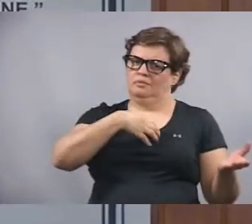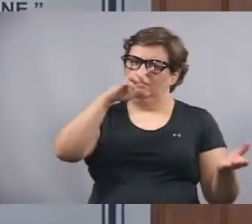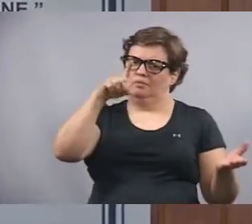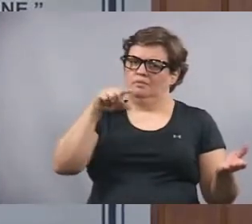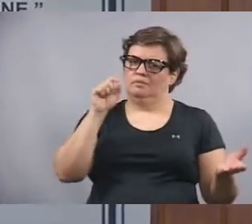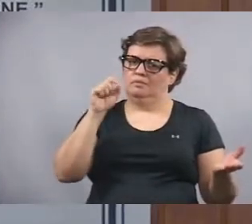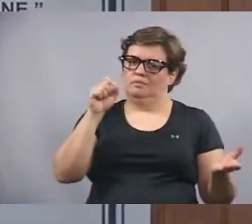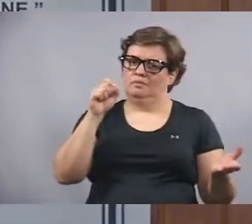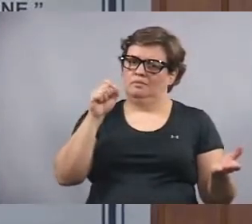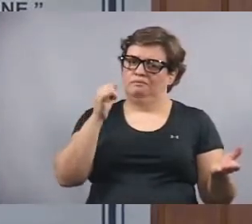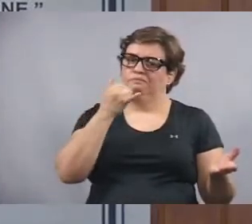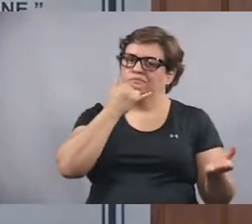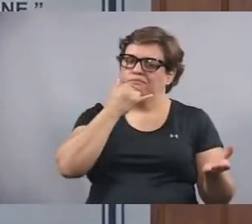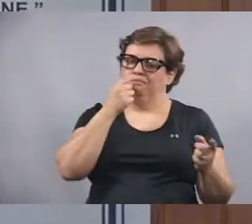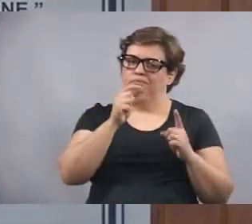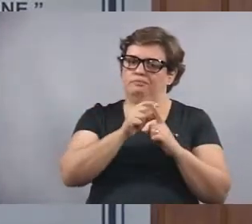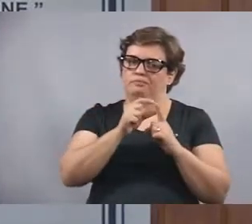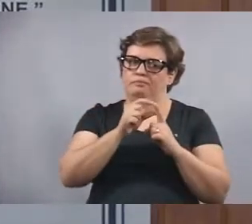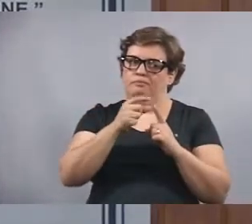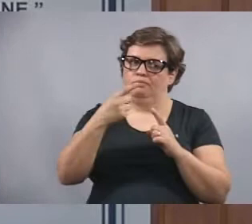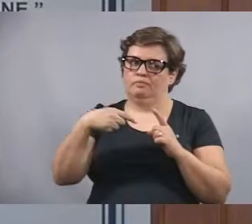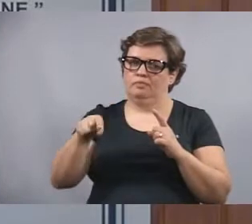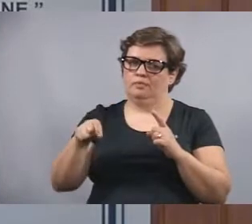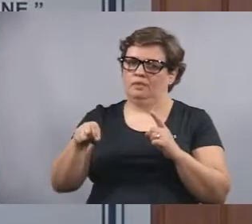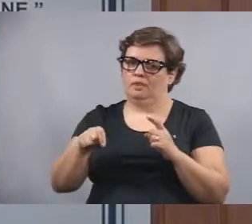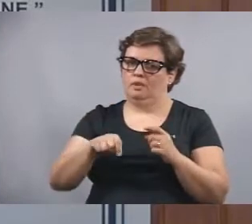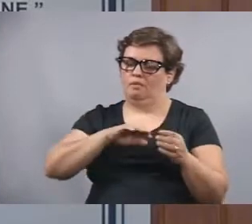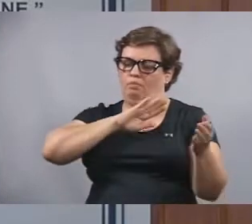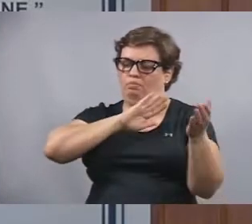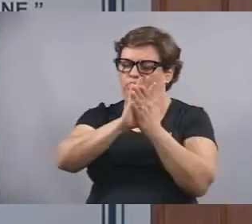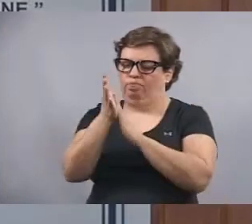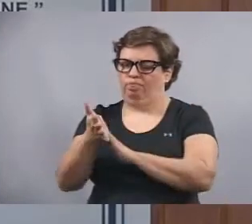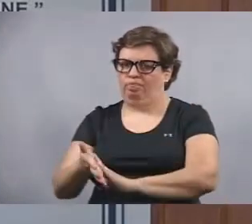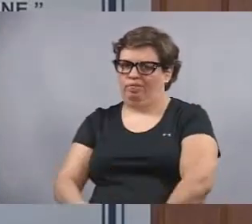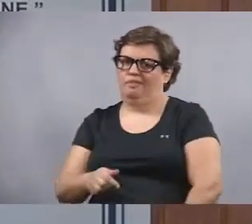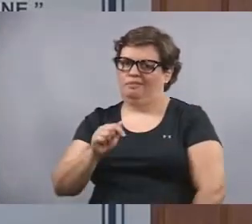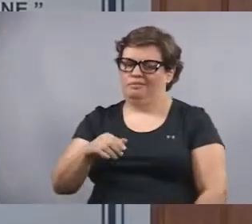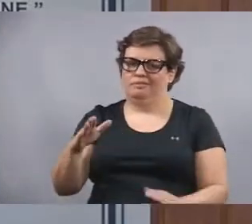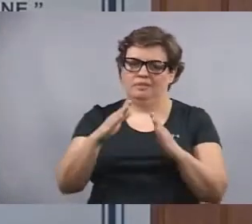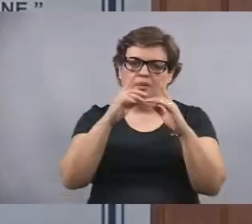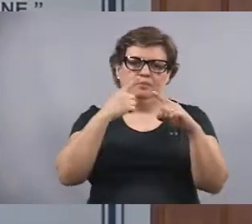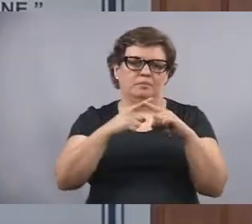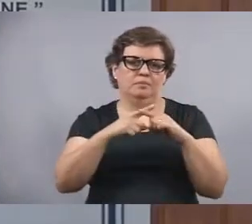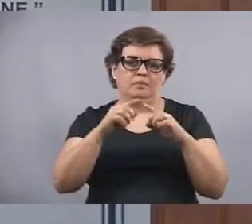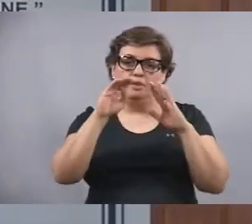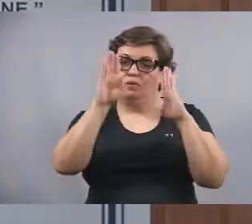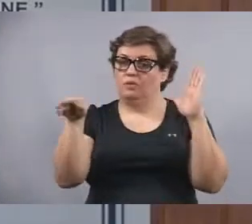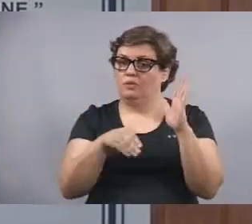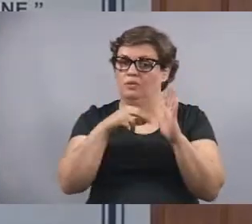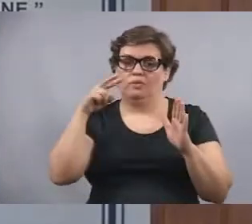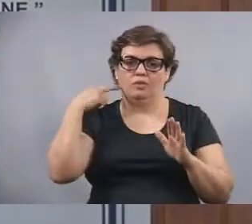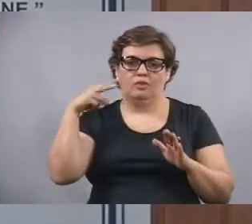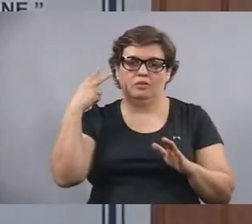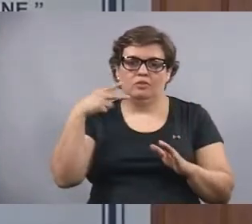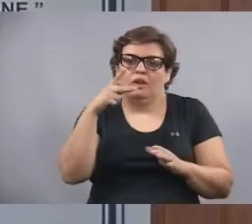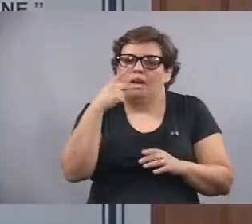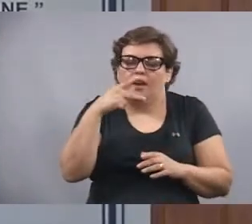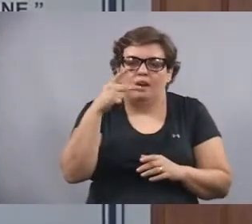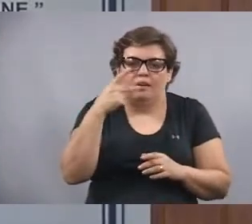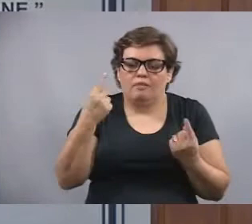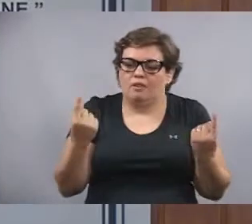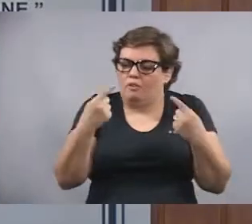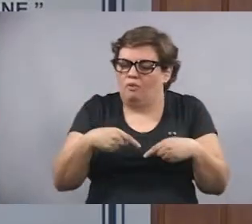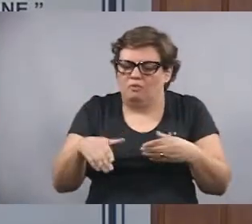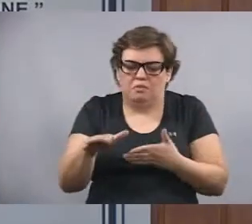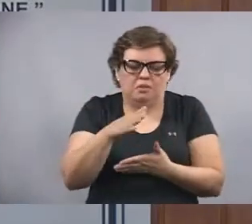que, com perdão da palavra, ia tomar pau nessa casa aqui, porque todos os vereadores e a população se manifestou